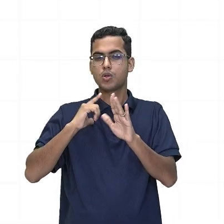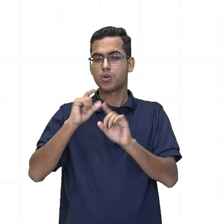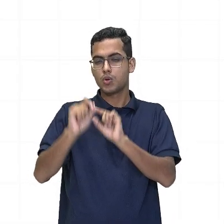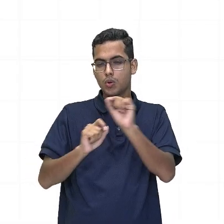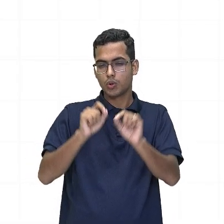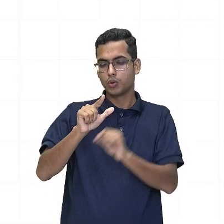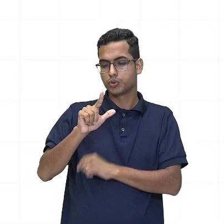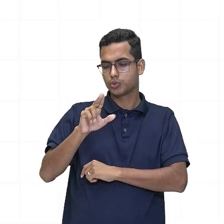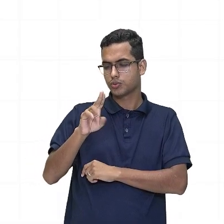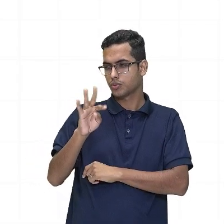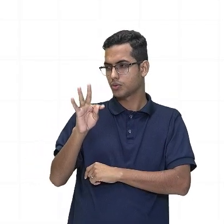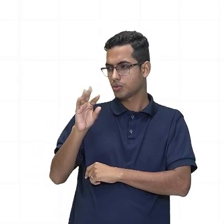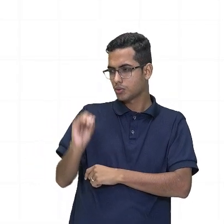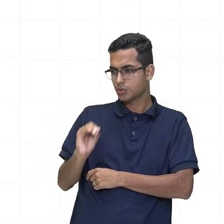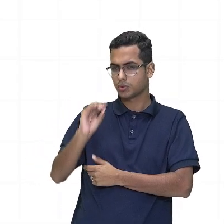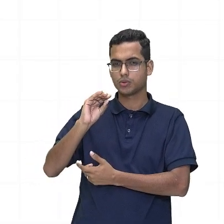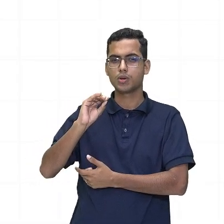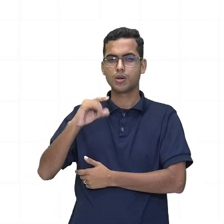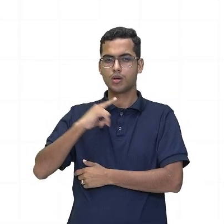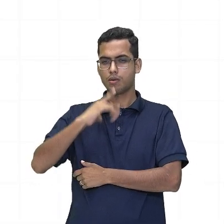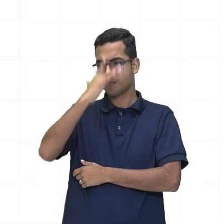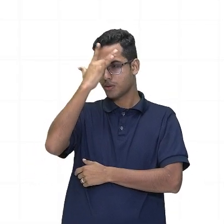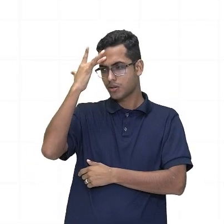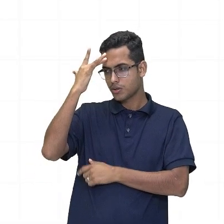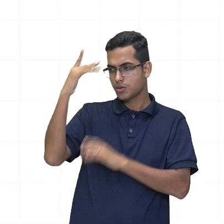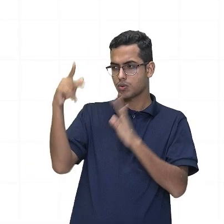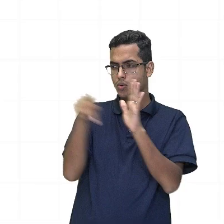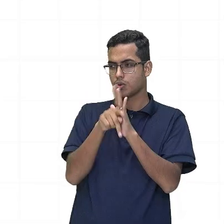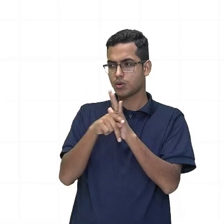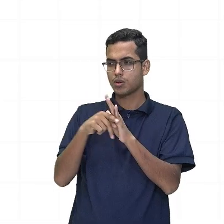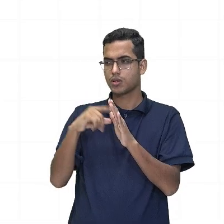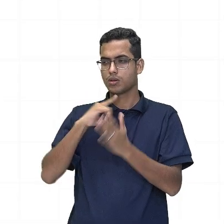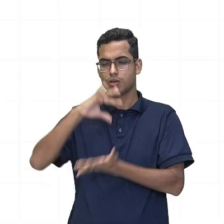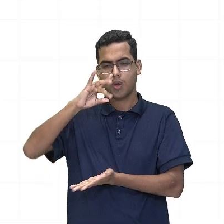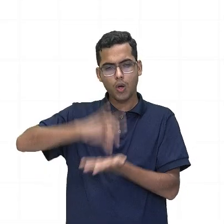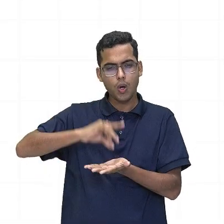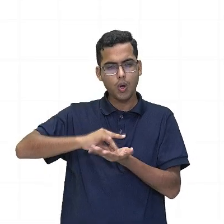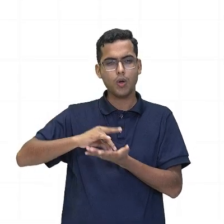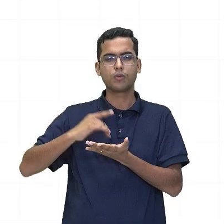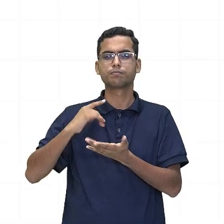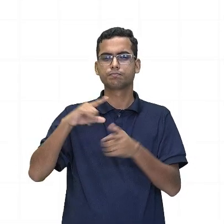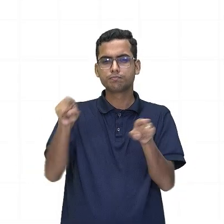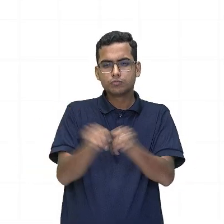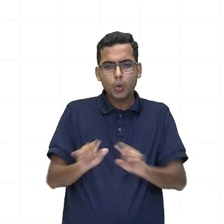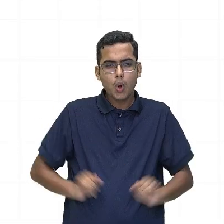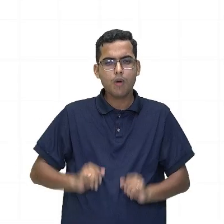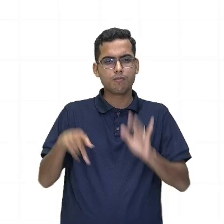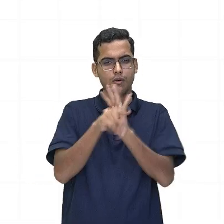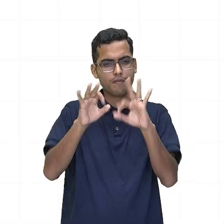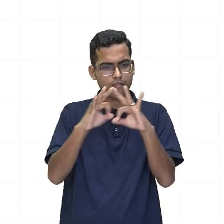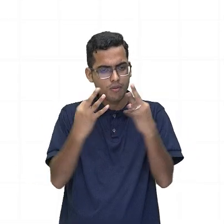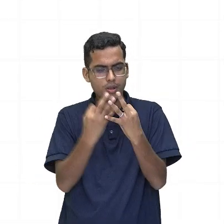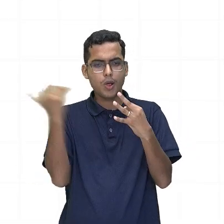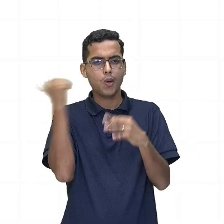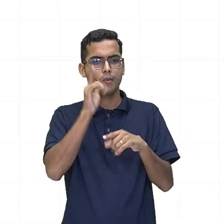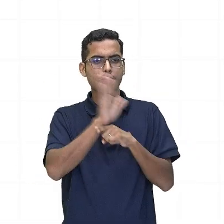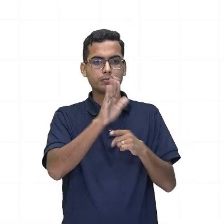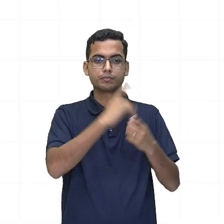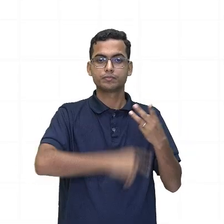família amiga, dar vez aos mais velhos, às gestantes, às pessoas com necessidades